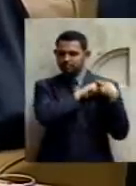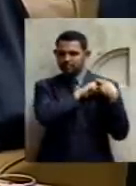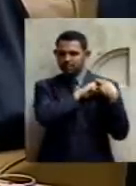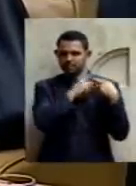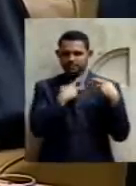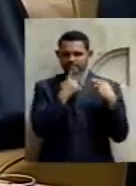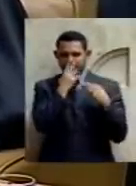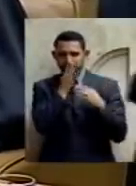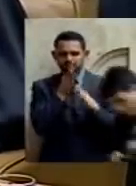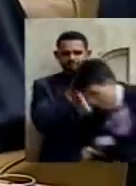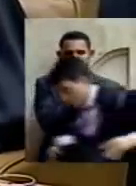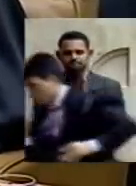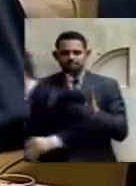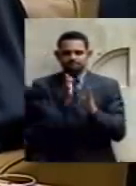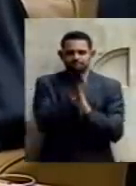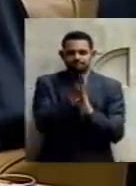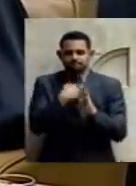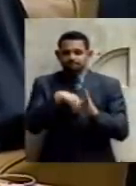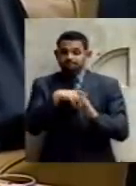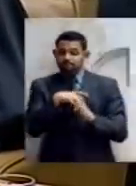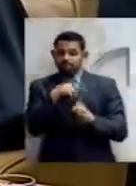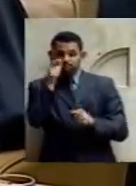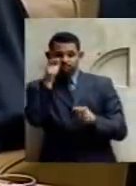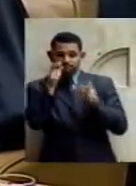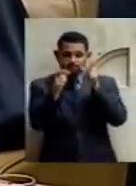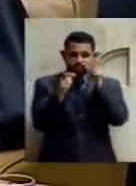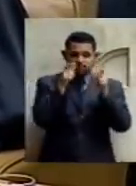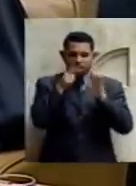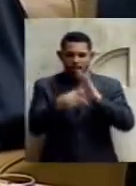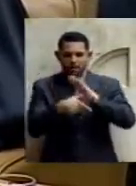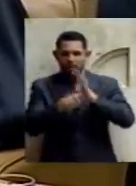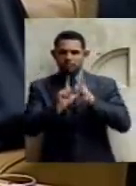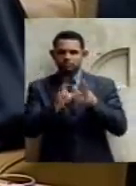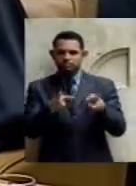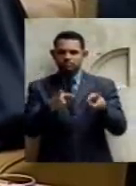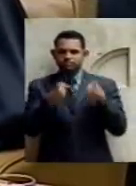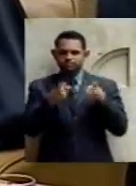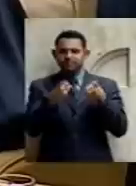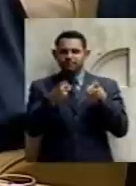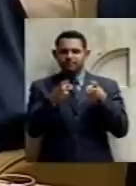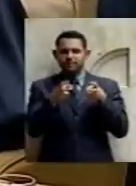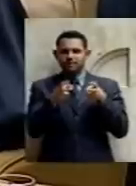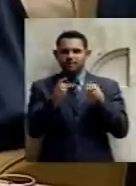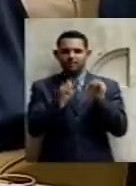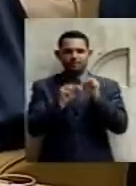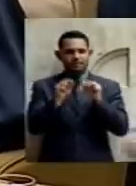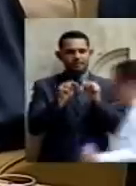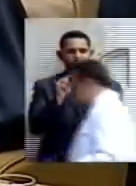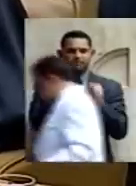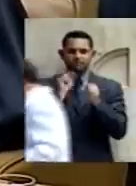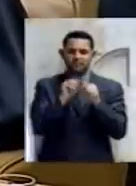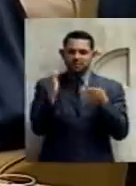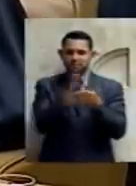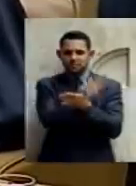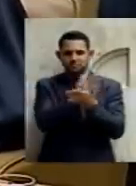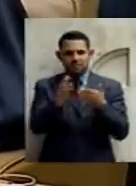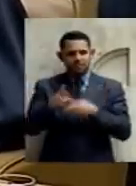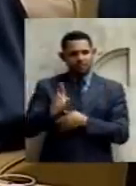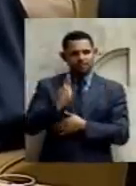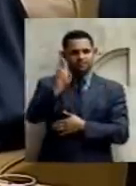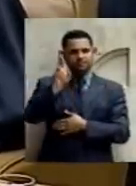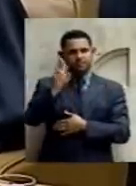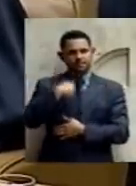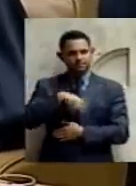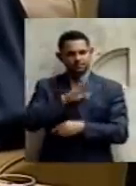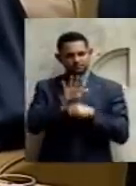esquivá-la com certa desconfiança, antes de ter de perceber que era movida apenas pela esperança de